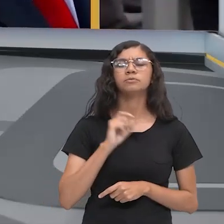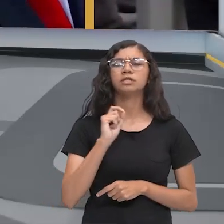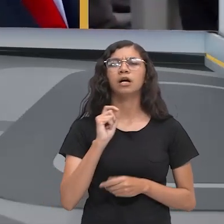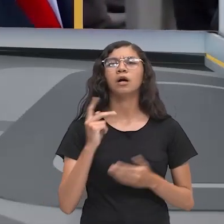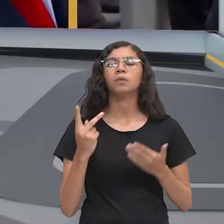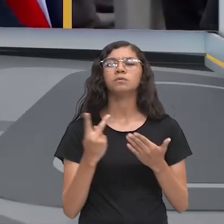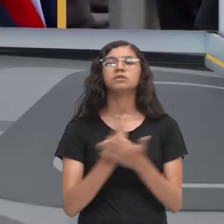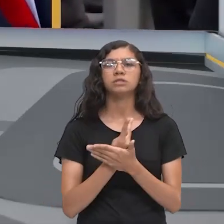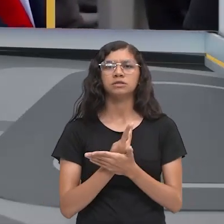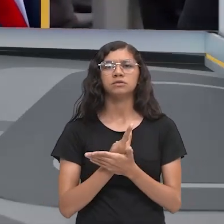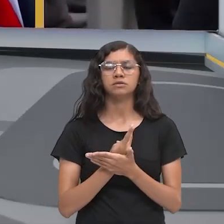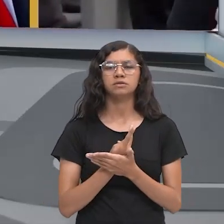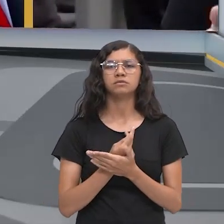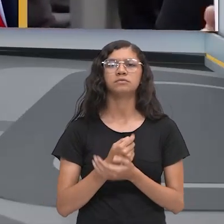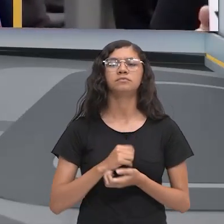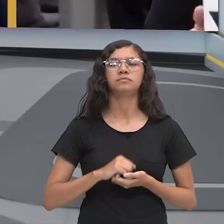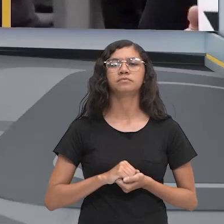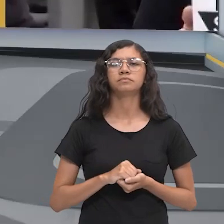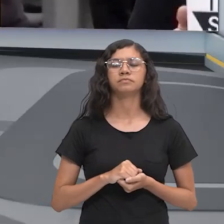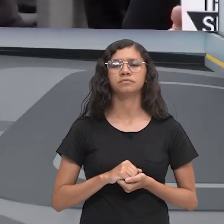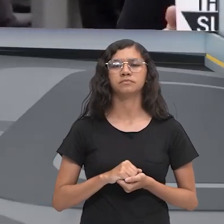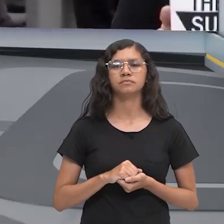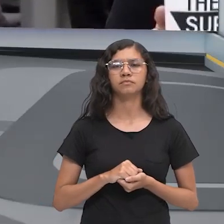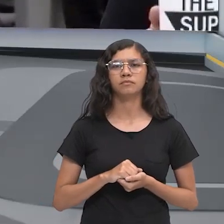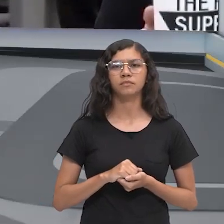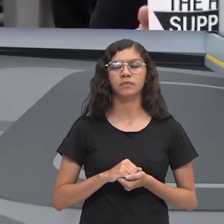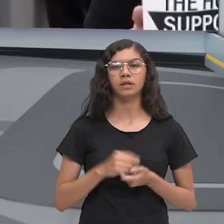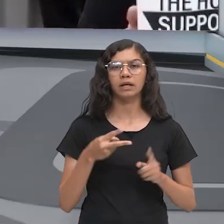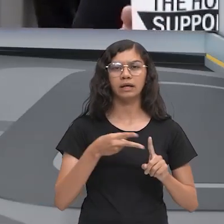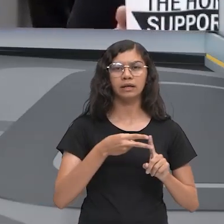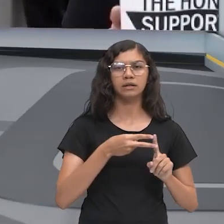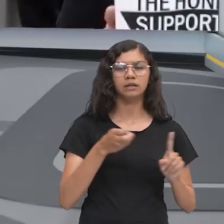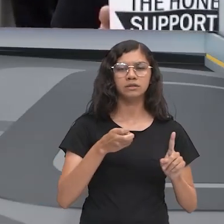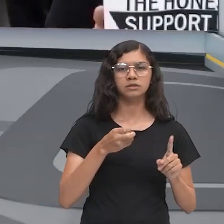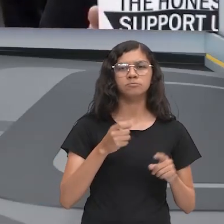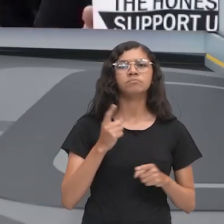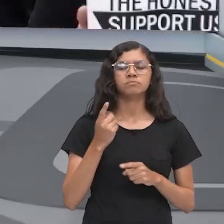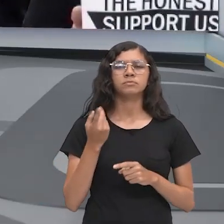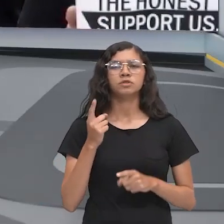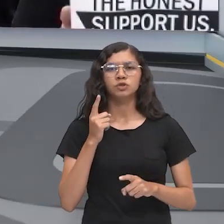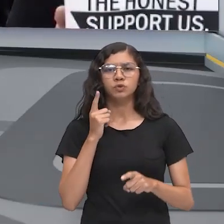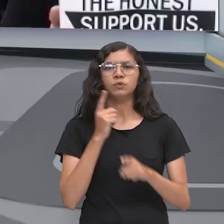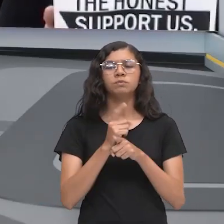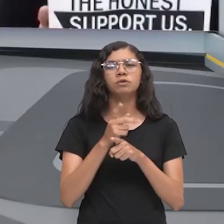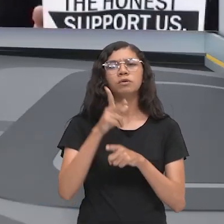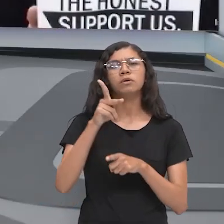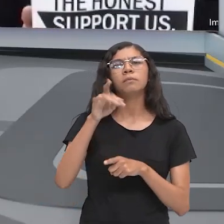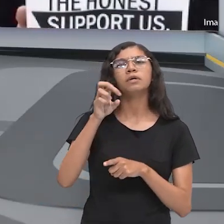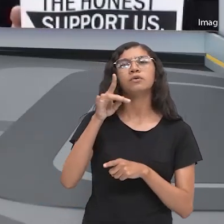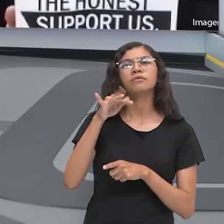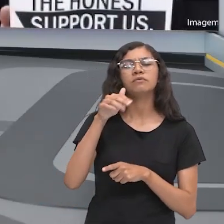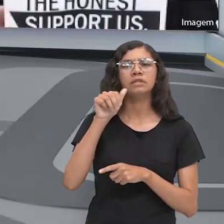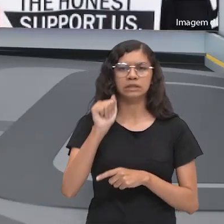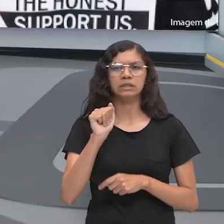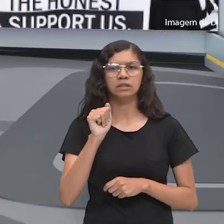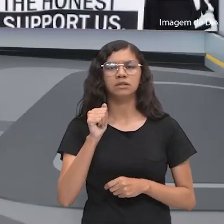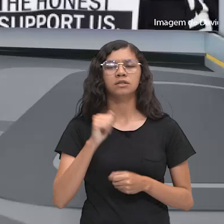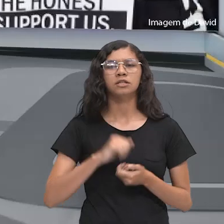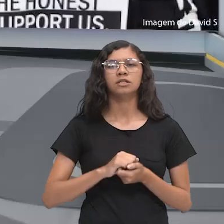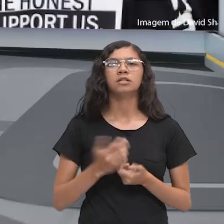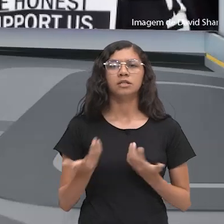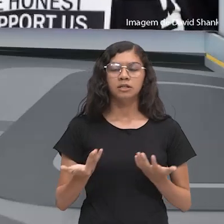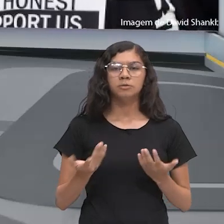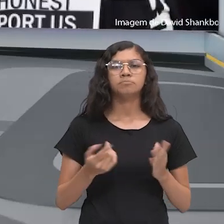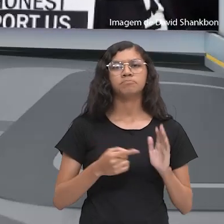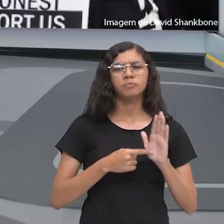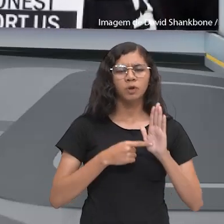eles descobriram, né, a questão da pedofilia, e acabaram entregando